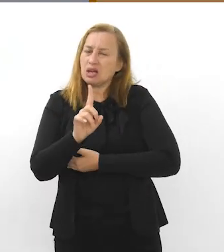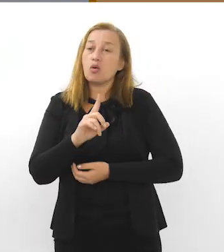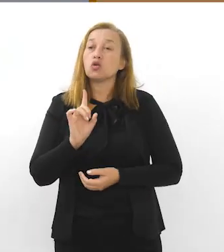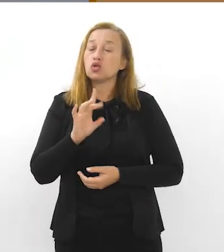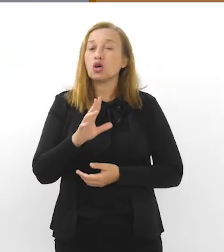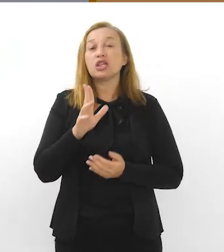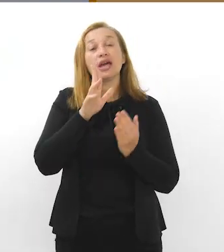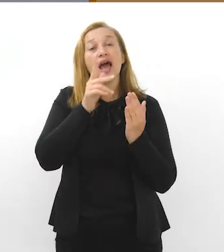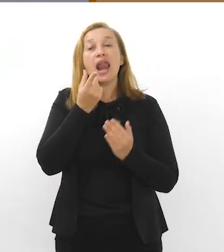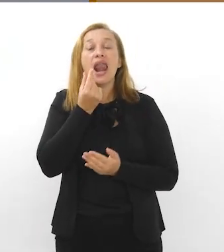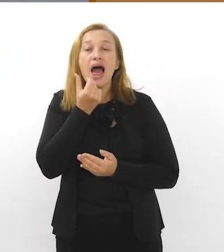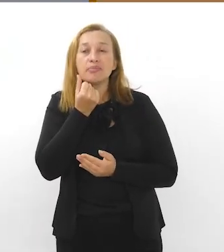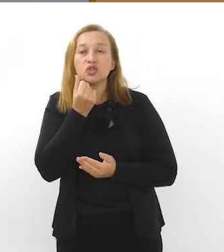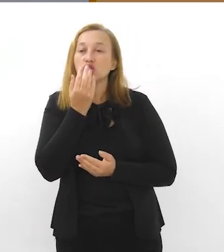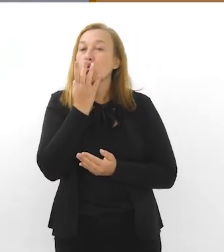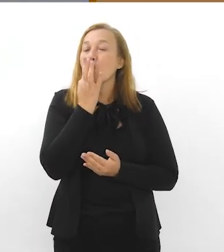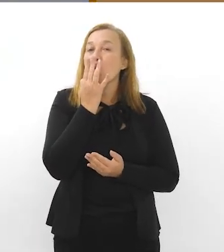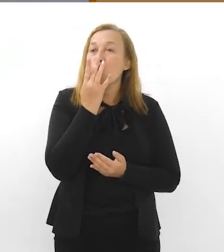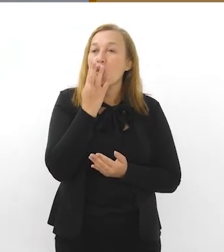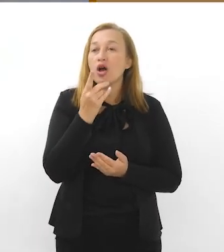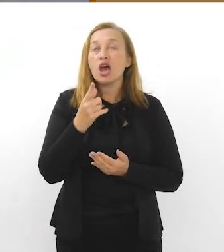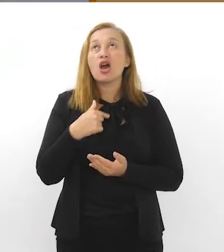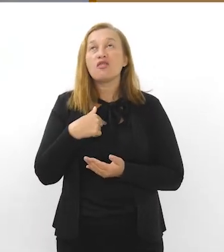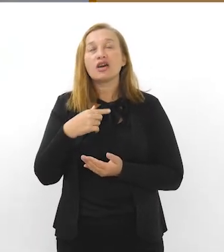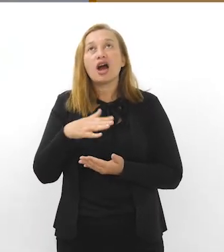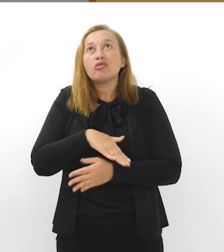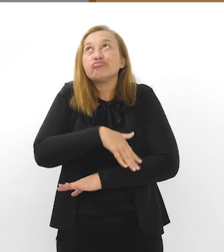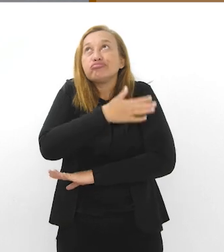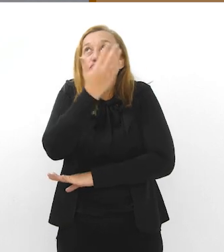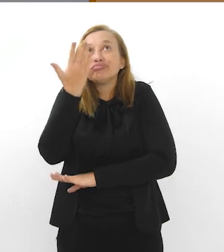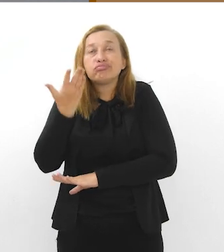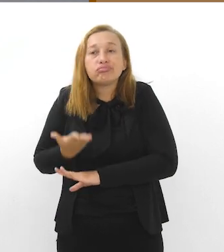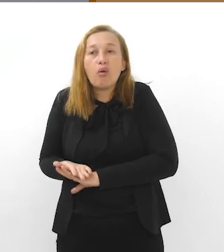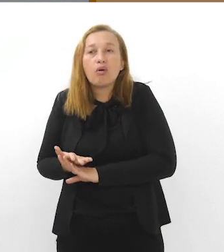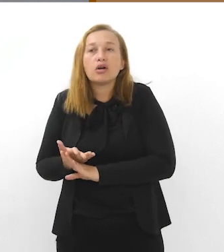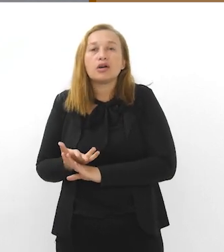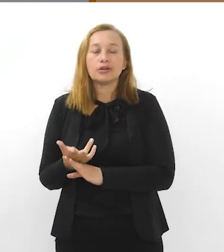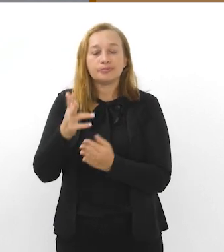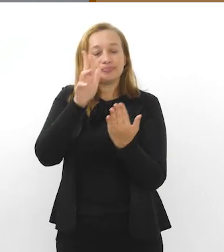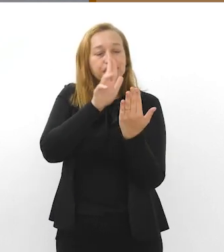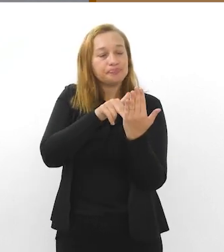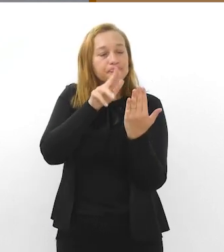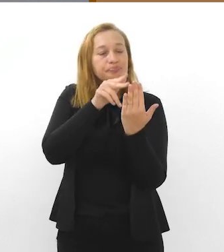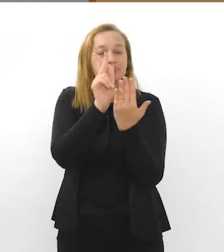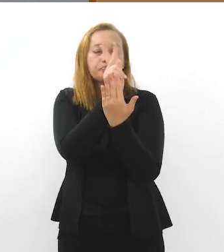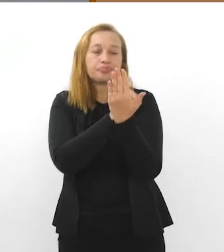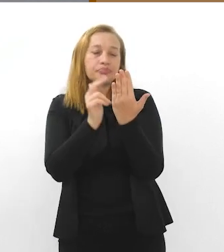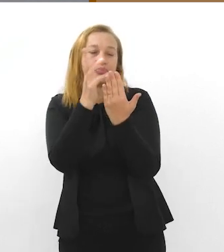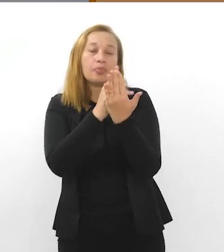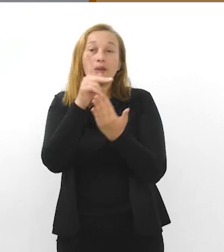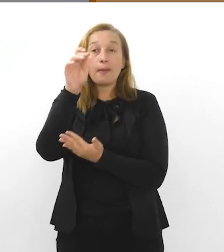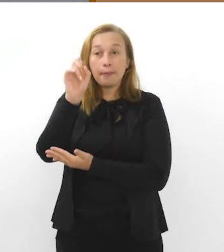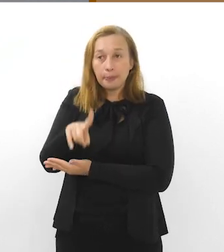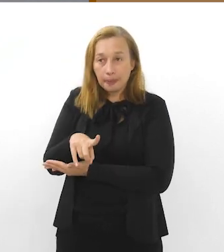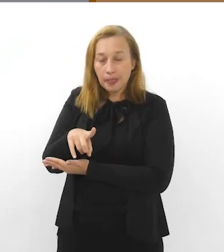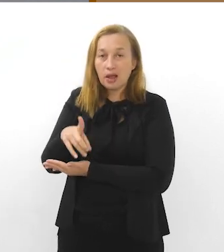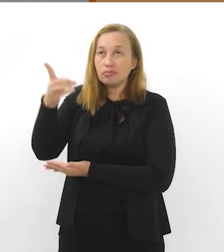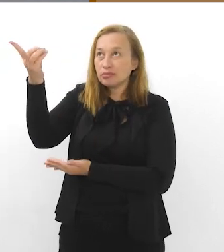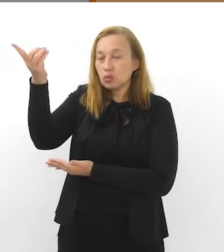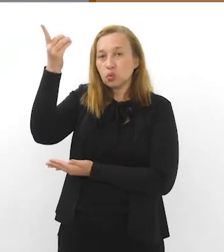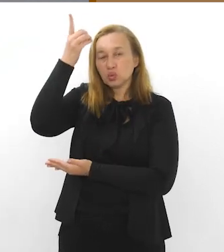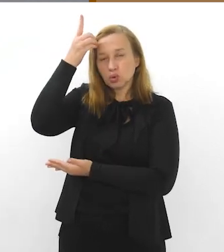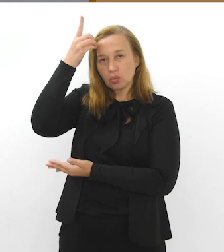lápis de cor. Eu ficava o dia inteiro no balcão, sentada, desenhando com os pés. E foi a forma que meu